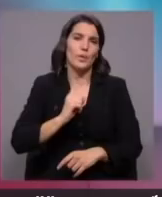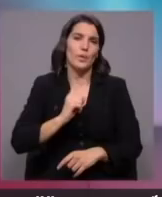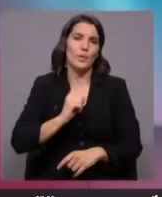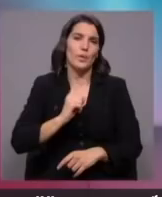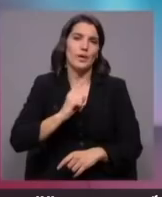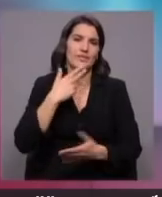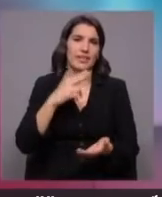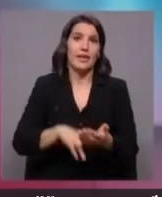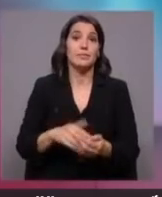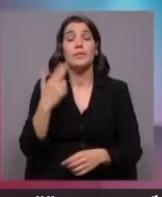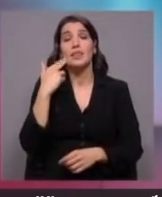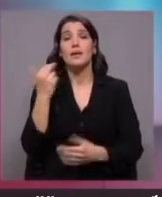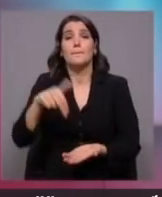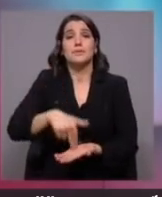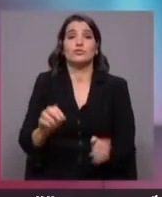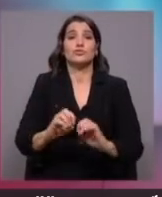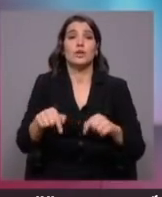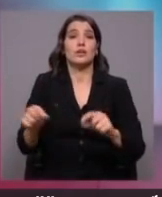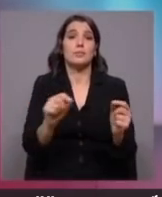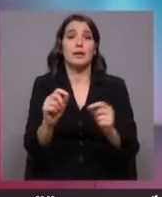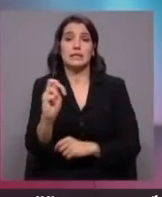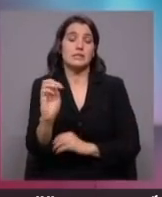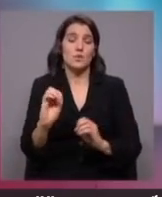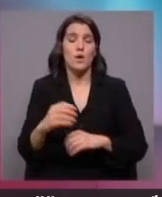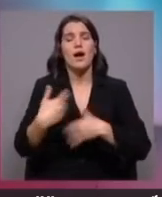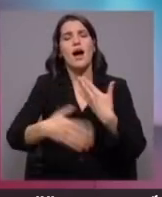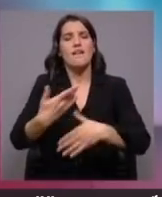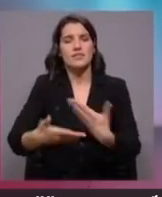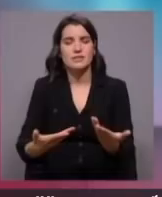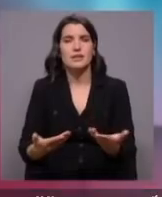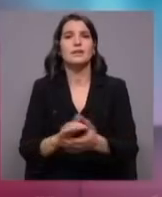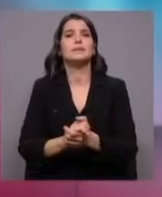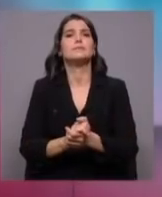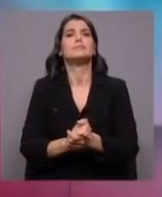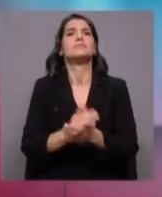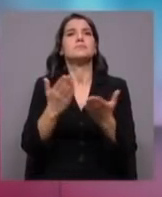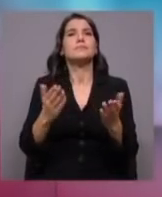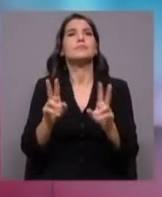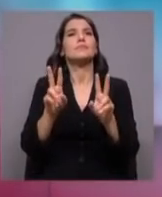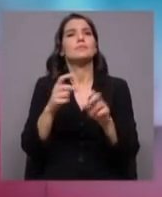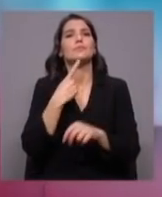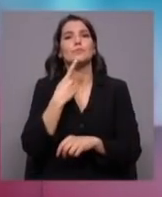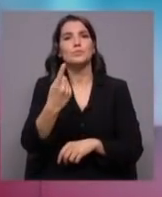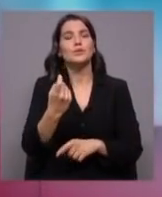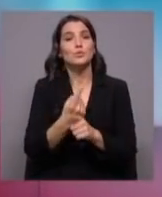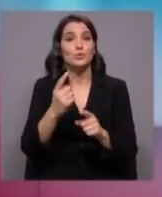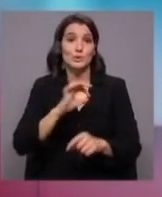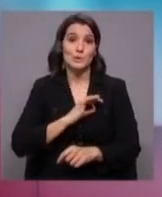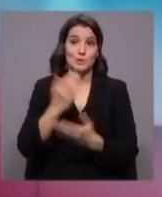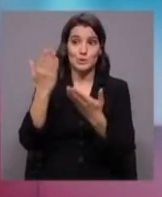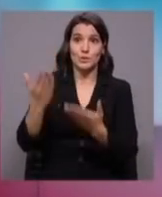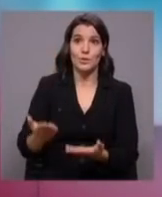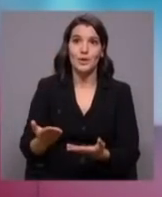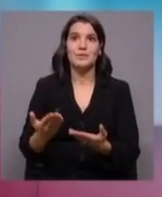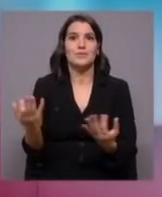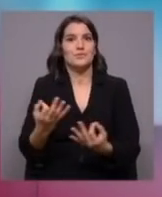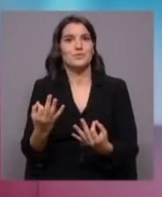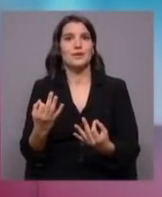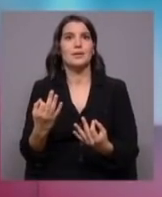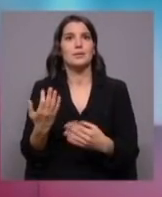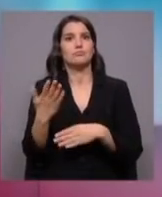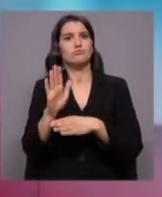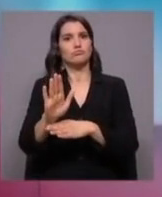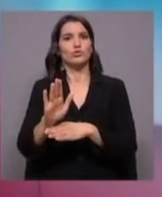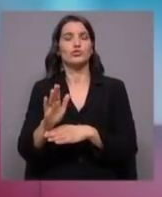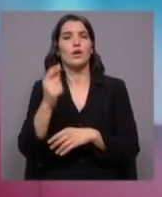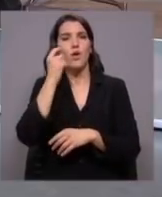justificar. Pá, continua a tentar justificar. E vamos avançar para uma questão importante, porque o senhor tem-se mostrado como um homem